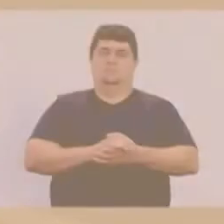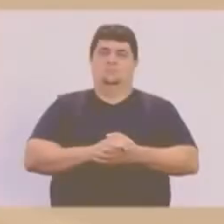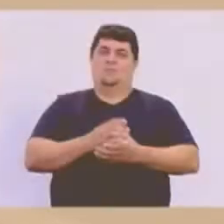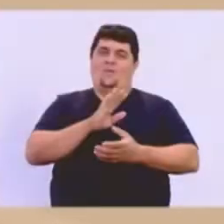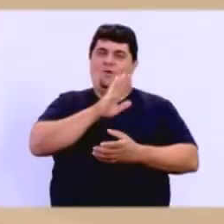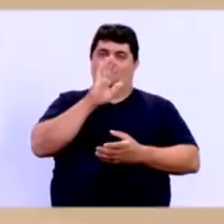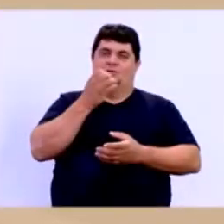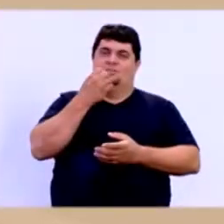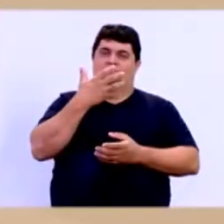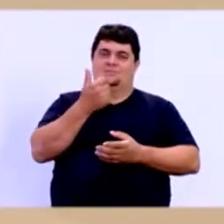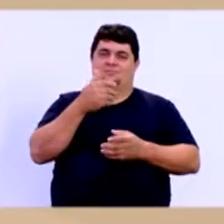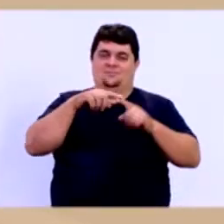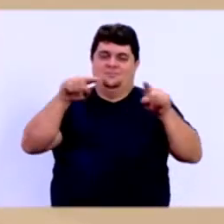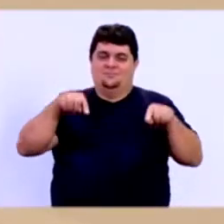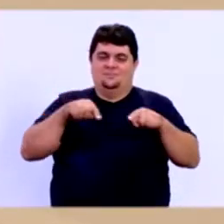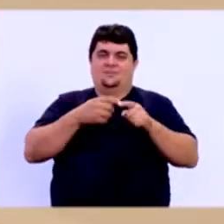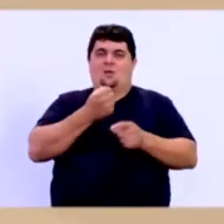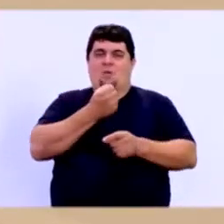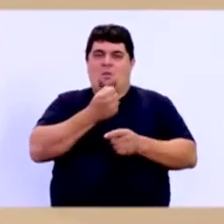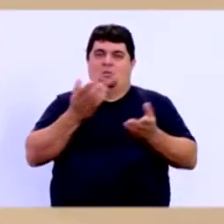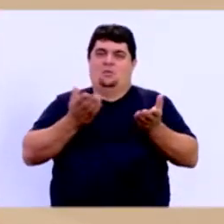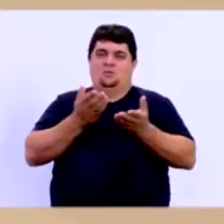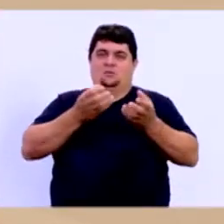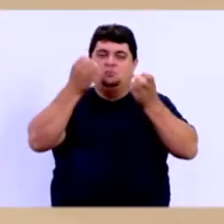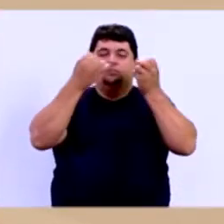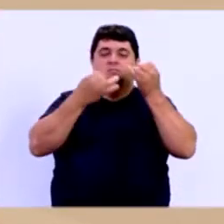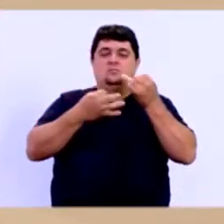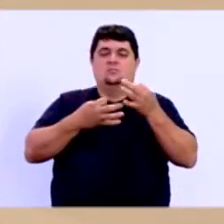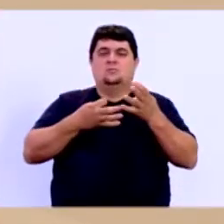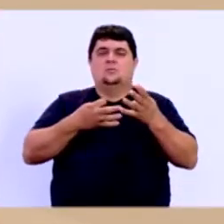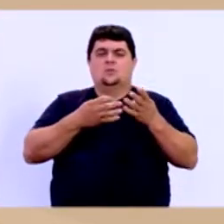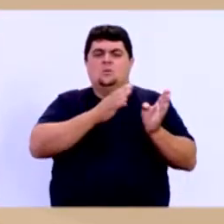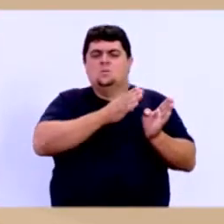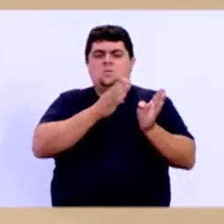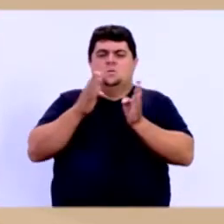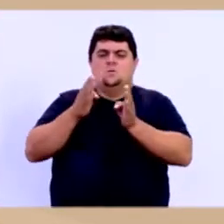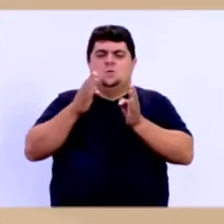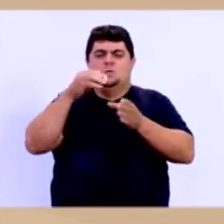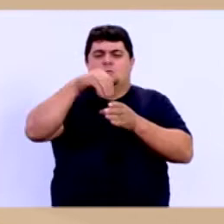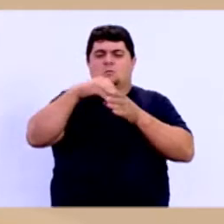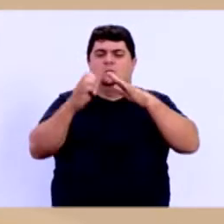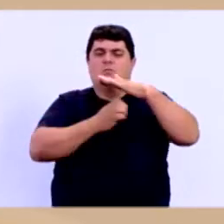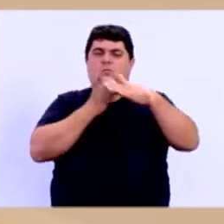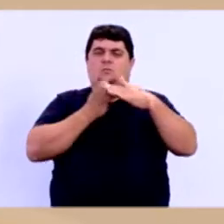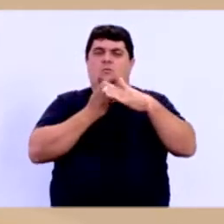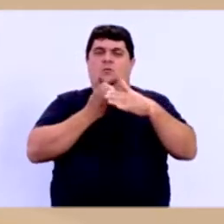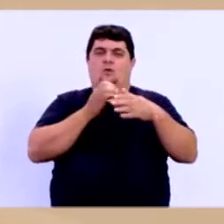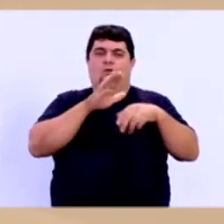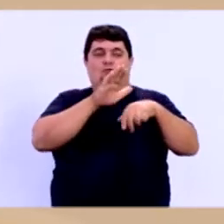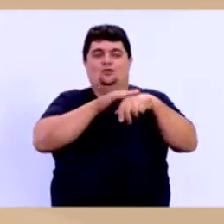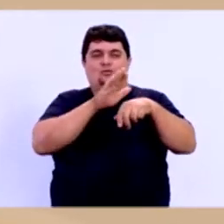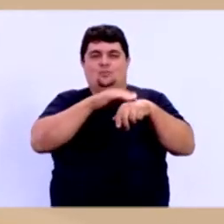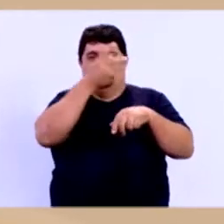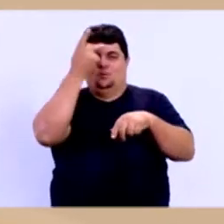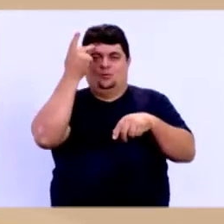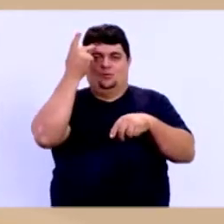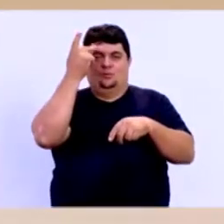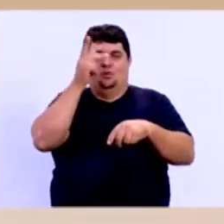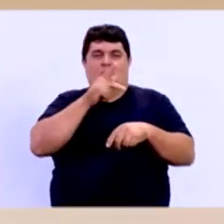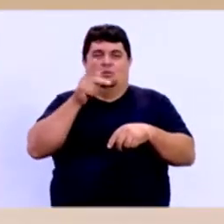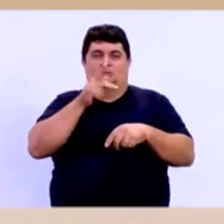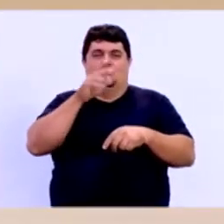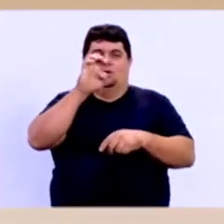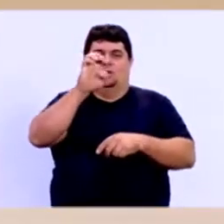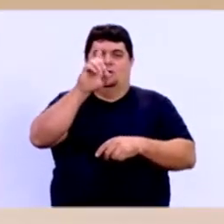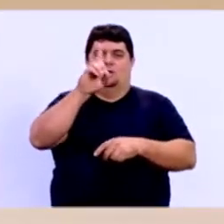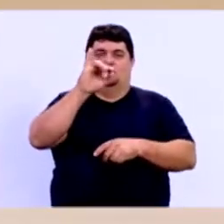Olá! Na nossa sala de entrevistas de hoje falaremos sobre os processos de uma organização. E o nosso convidado é o professor universitário